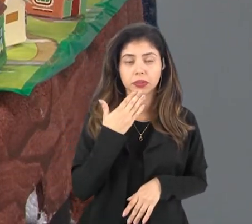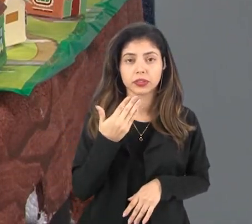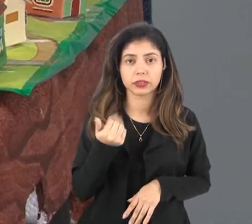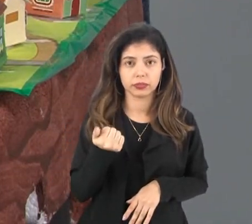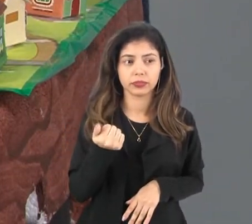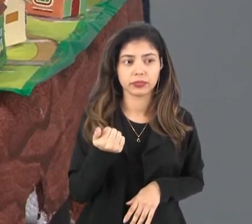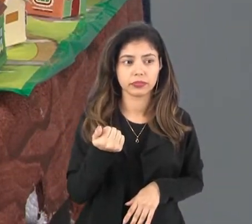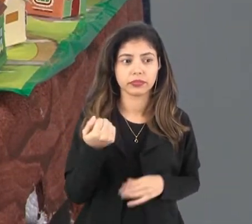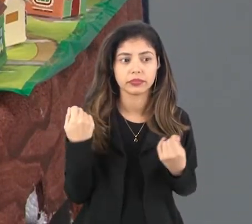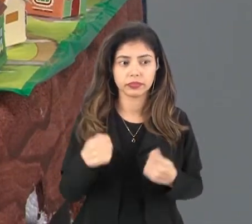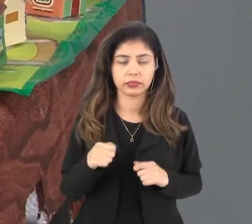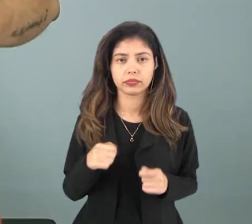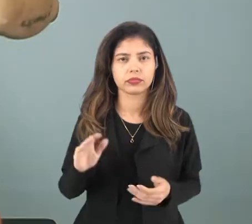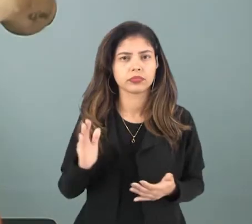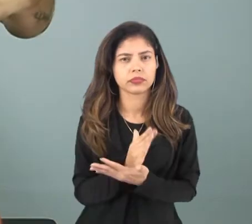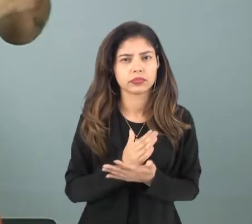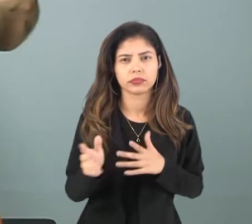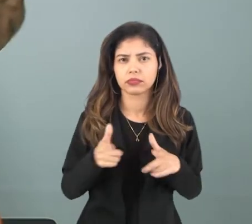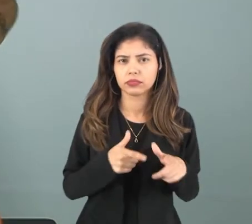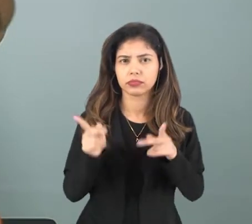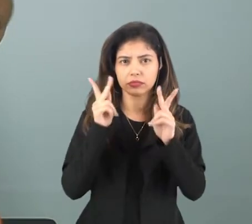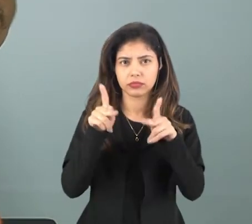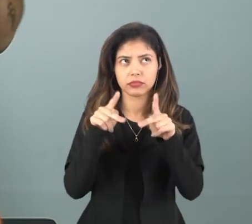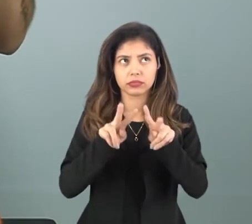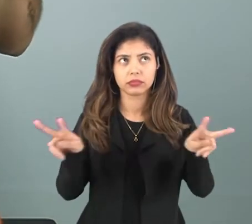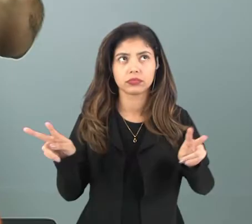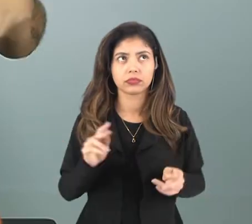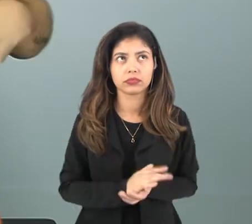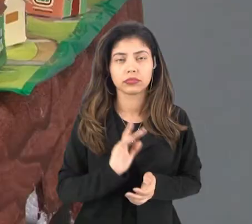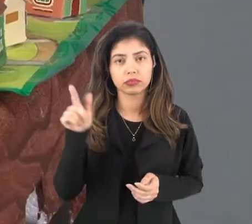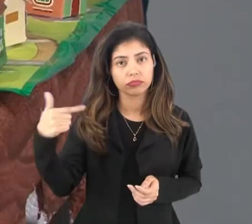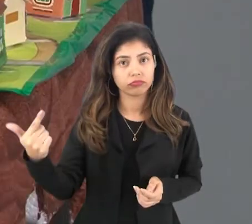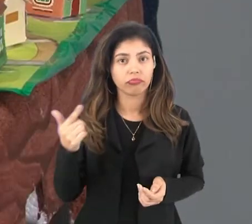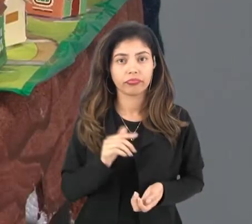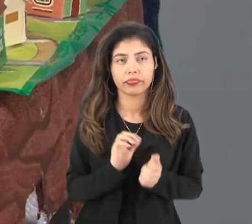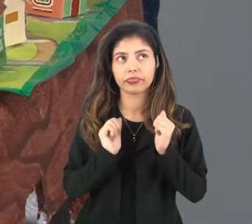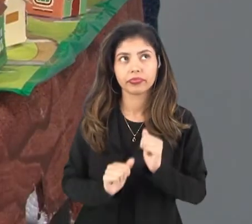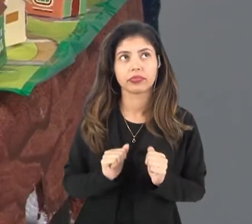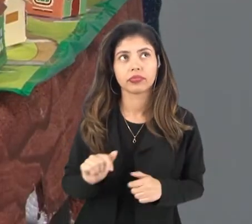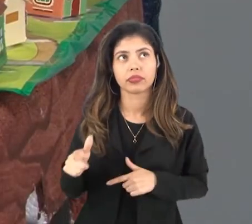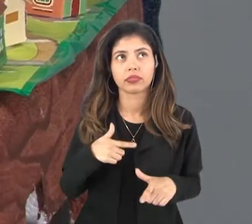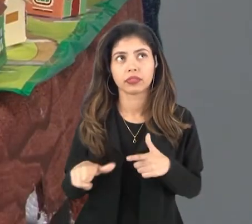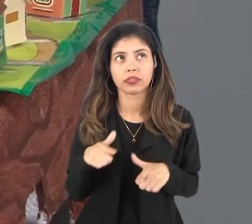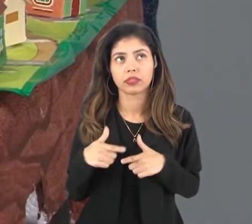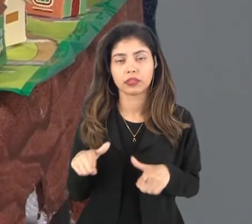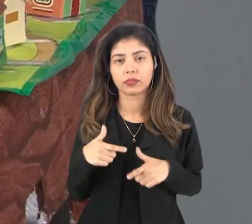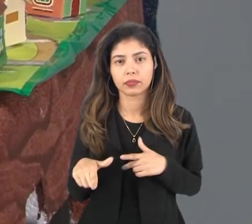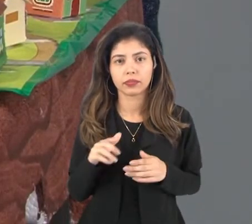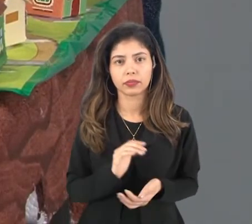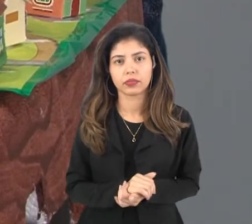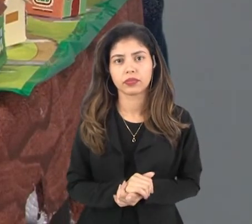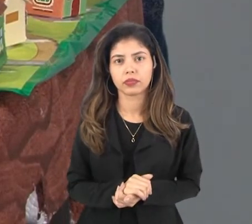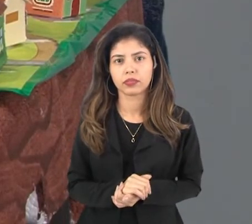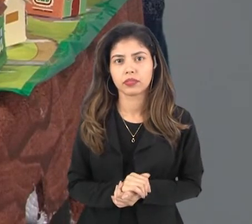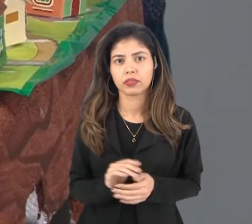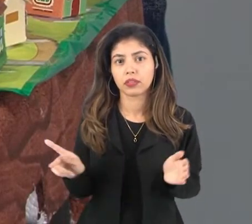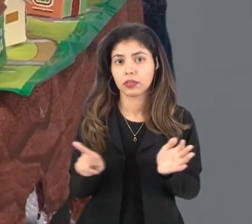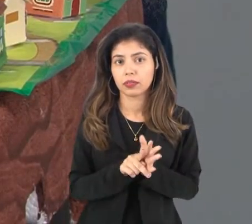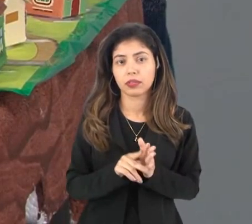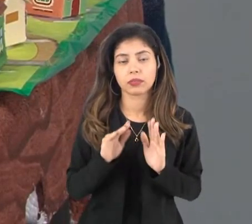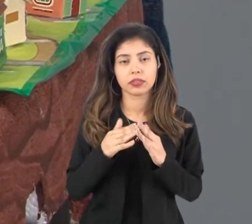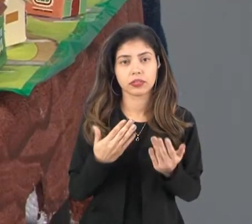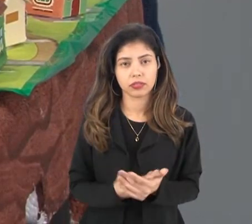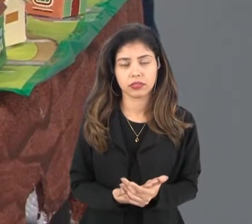necessário. Algumas vão trabalhar no shopping, outras podem trabalhar aqui, vão trabalhar até na própria